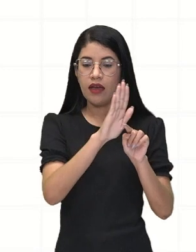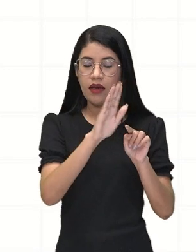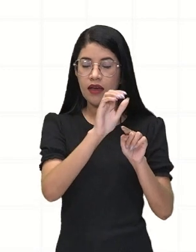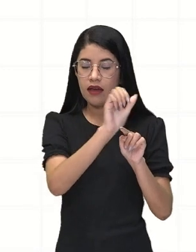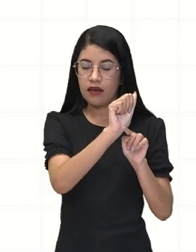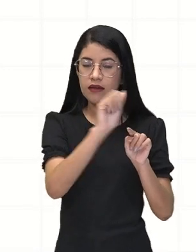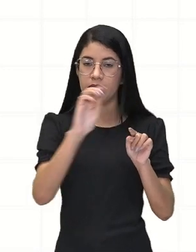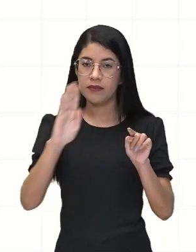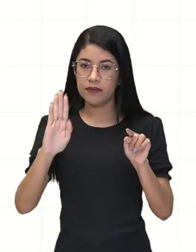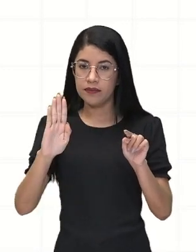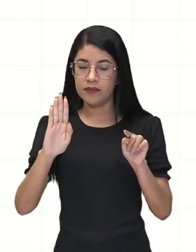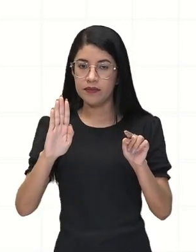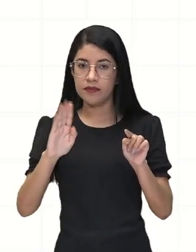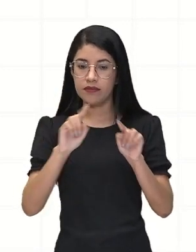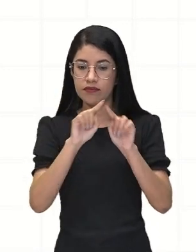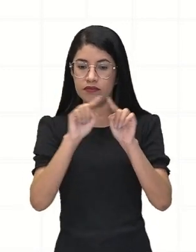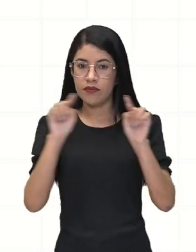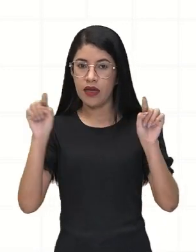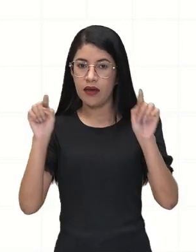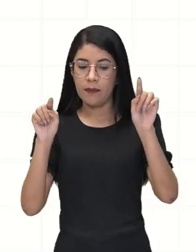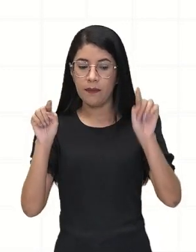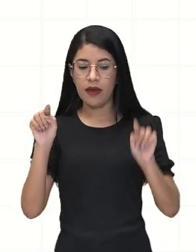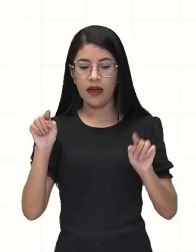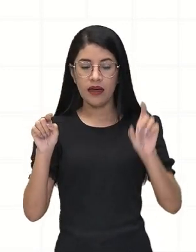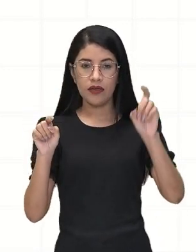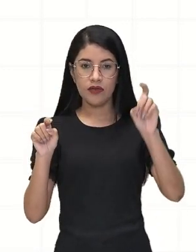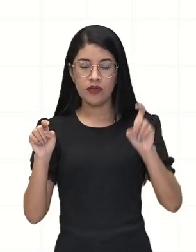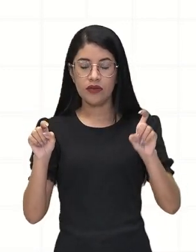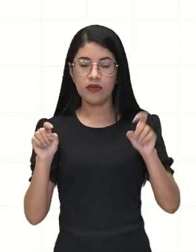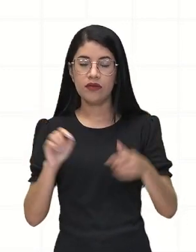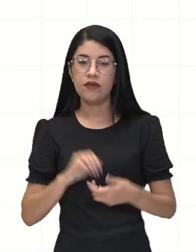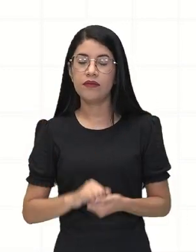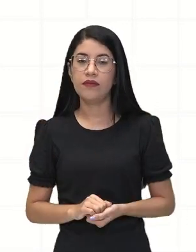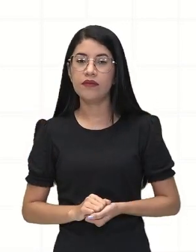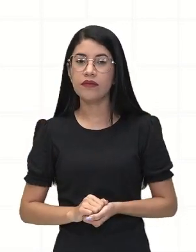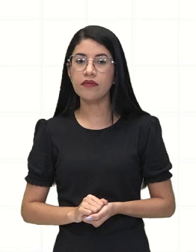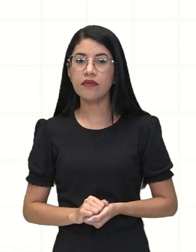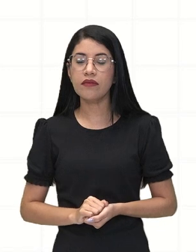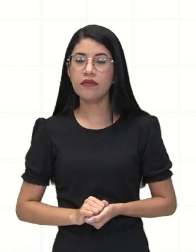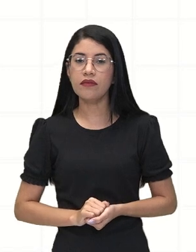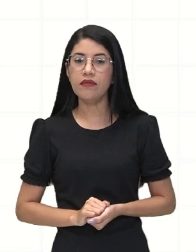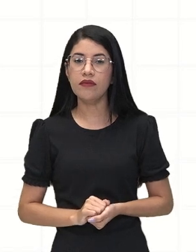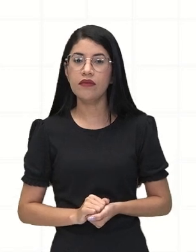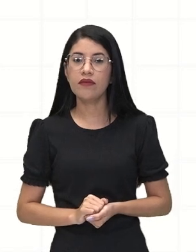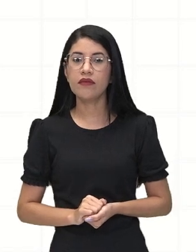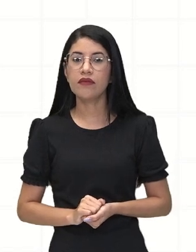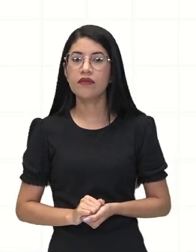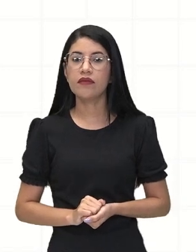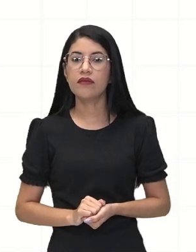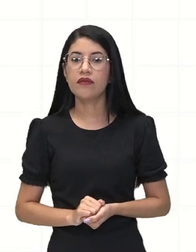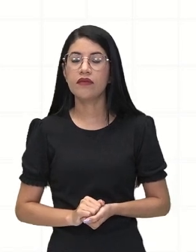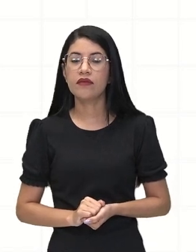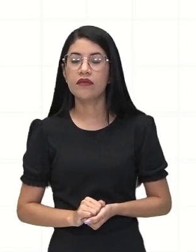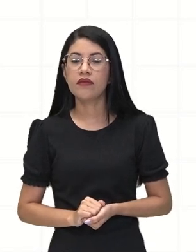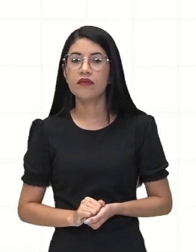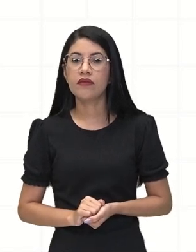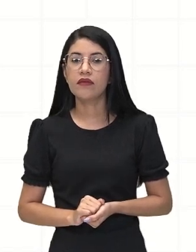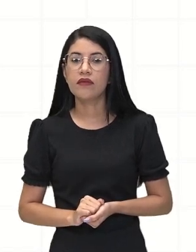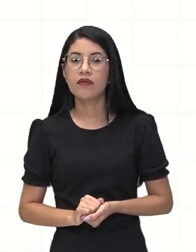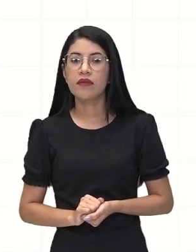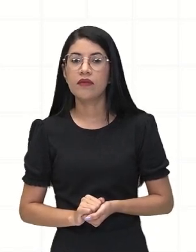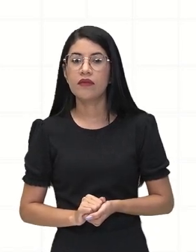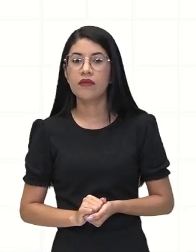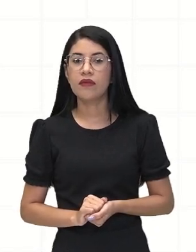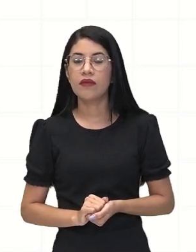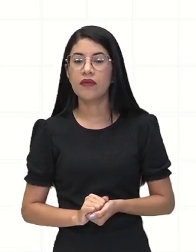A. Beleza? Tranquilo? Então, nós temos aqui, estamos reescrevendo aquela área lá,